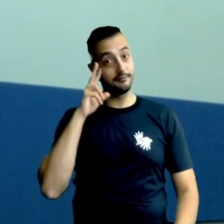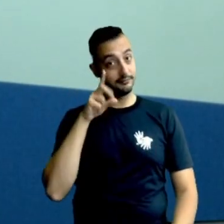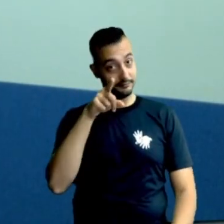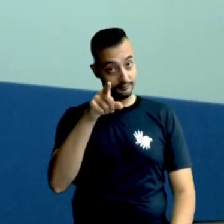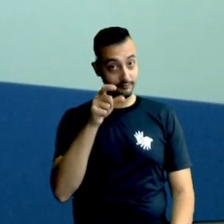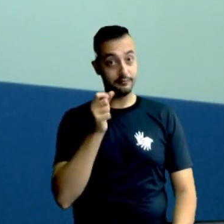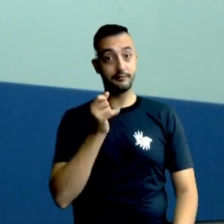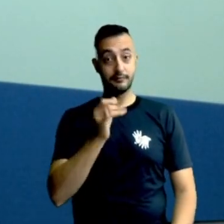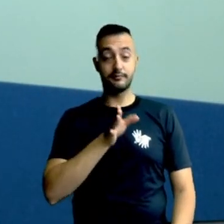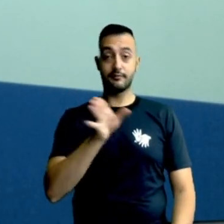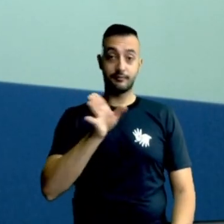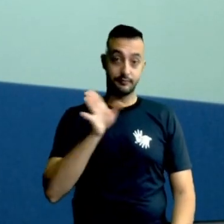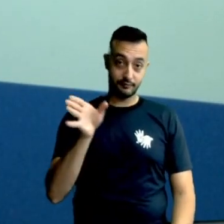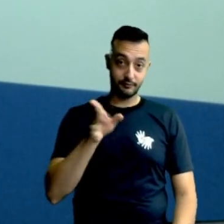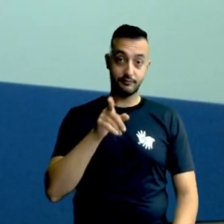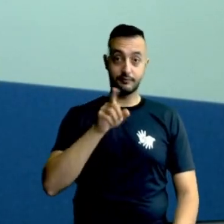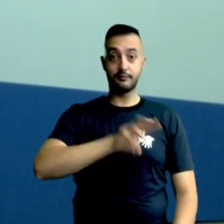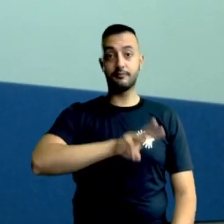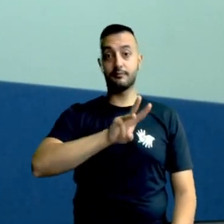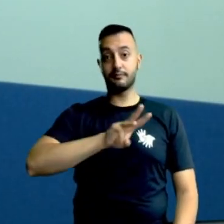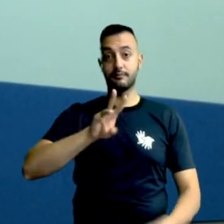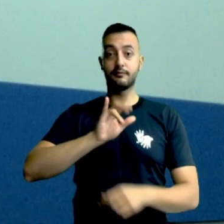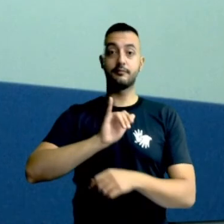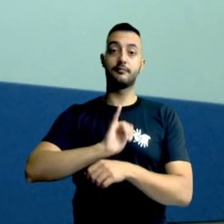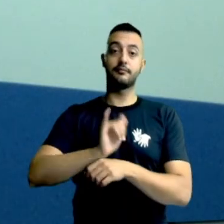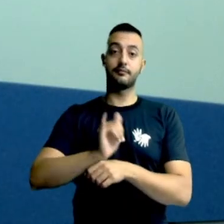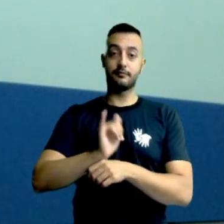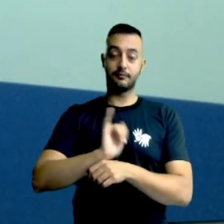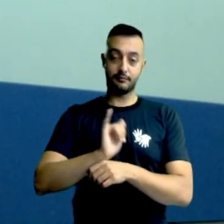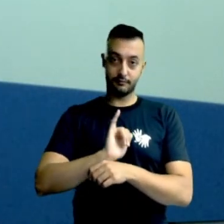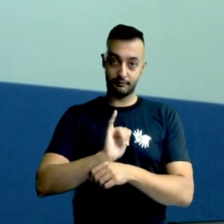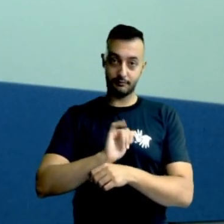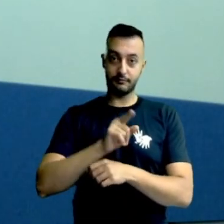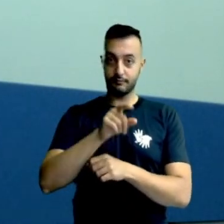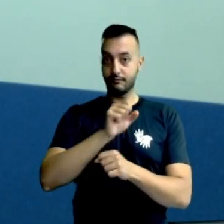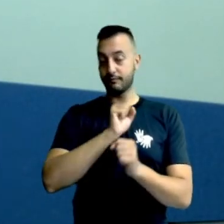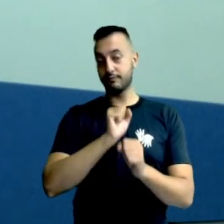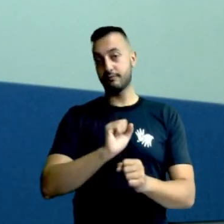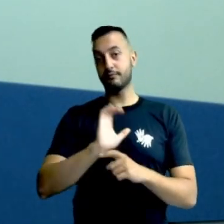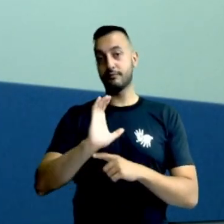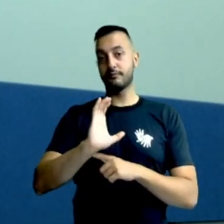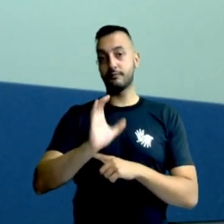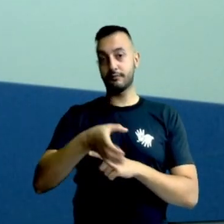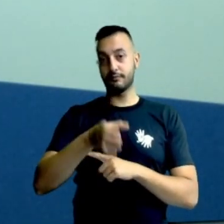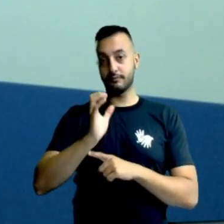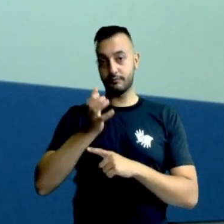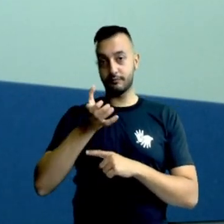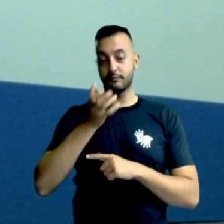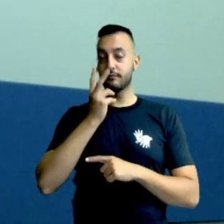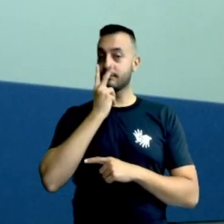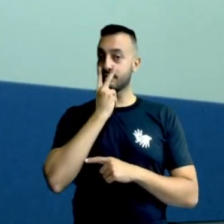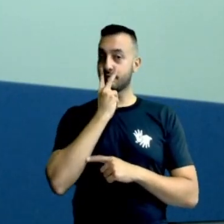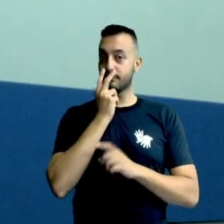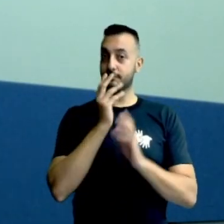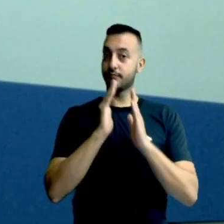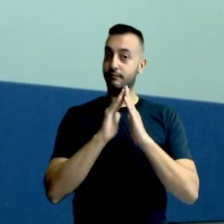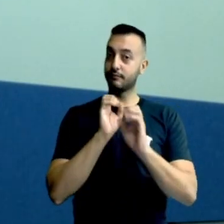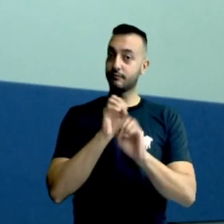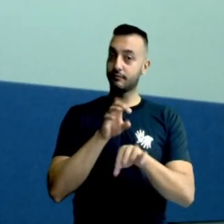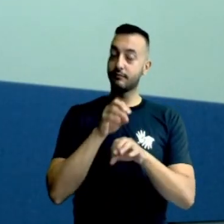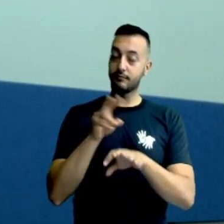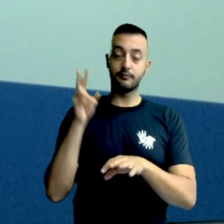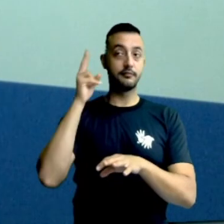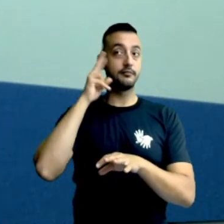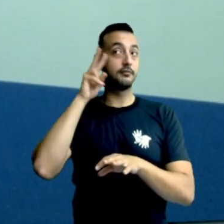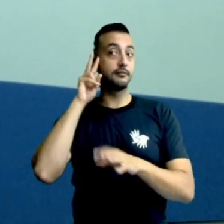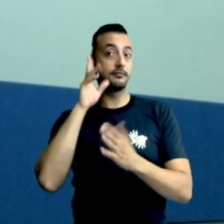tiver acesso, ir lá na plataforma do YouTube, acessar o canal Vitória Ensina em Casa e